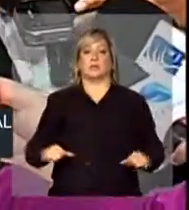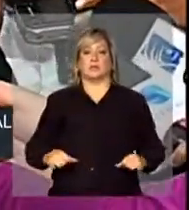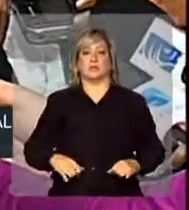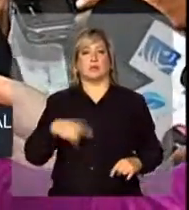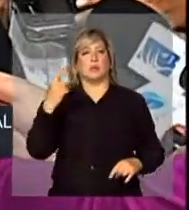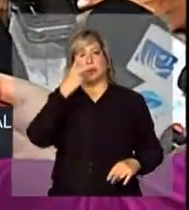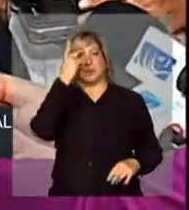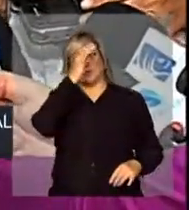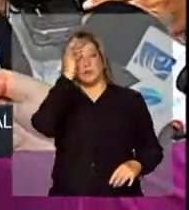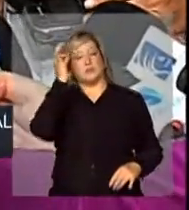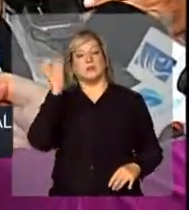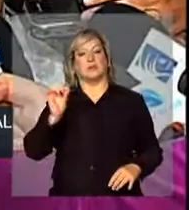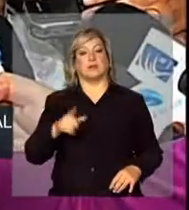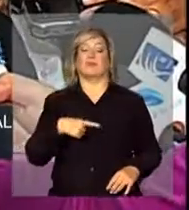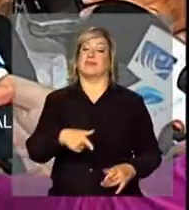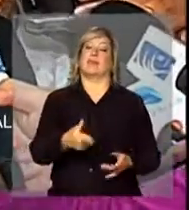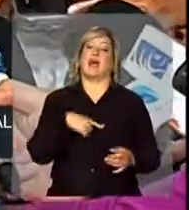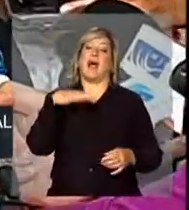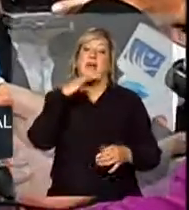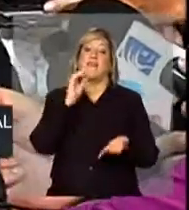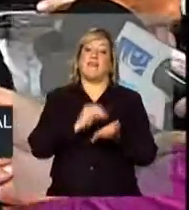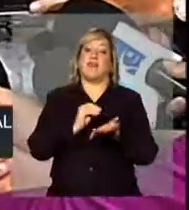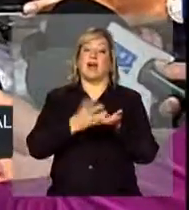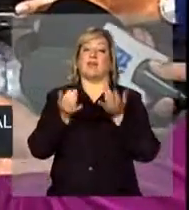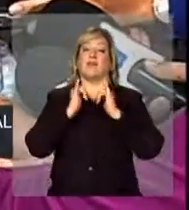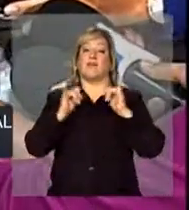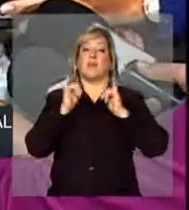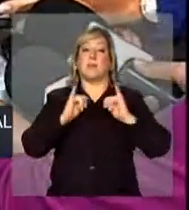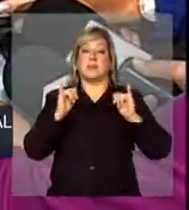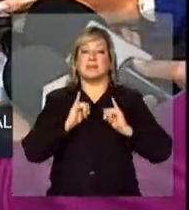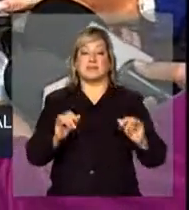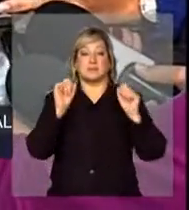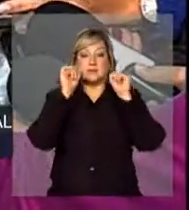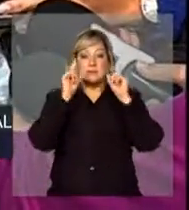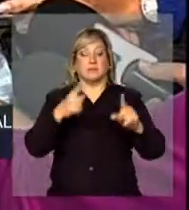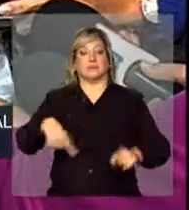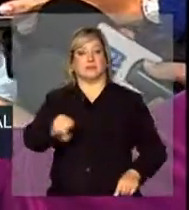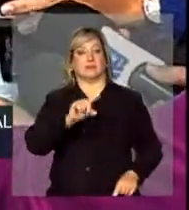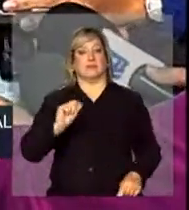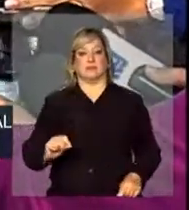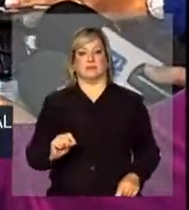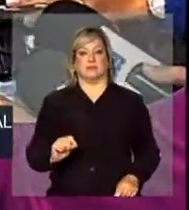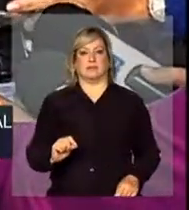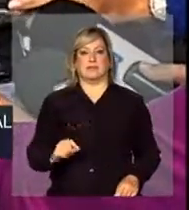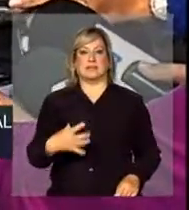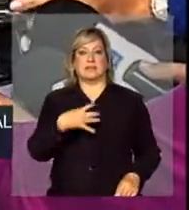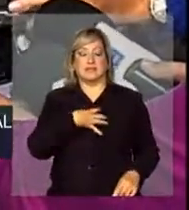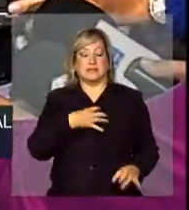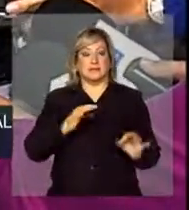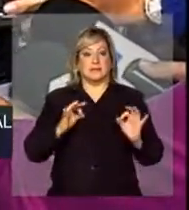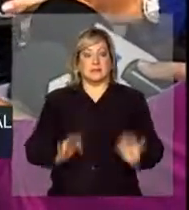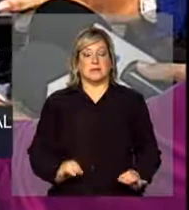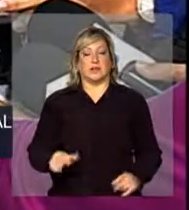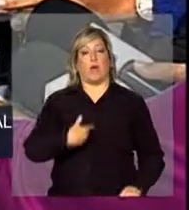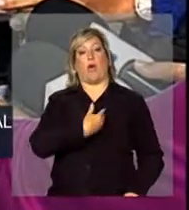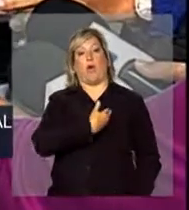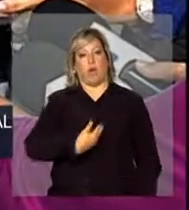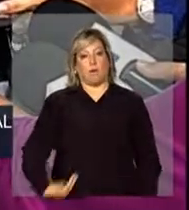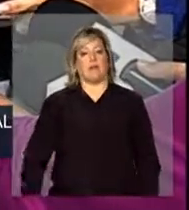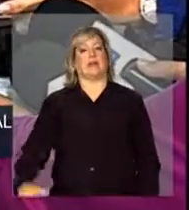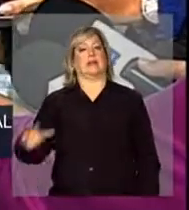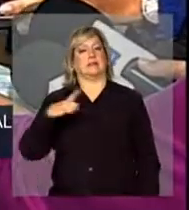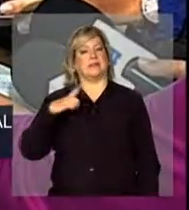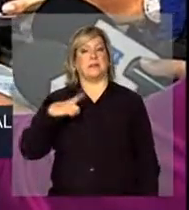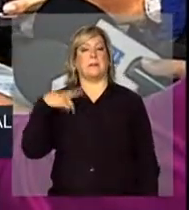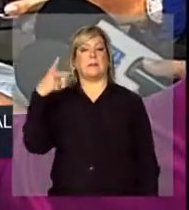grande problema. Eu acho que a falta de informação e a falta de informação de ter convicção que o governo tem